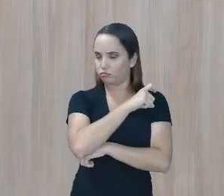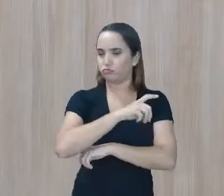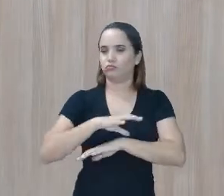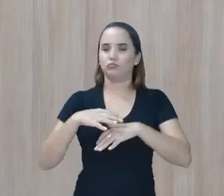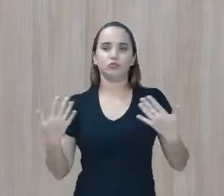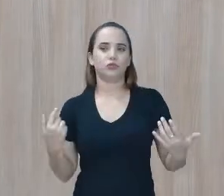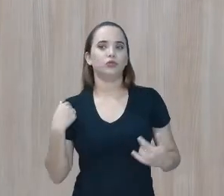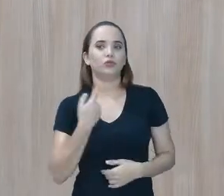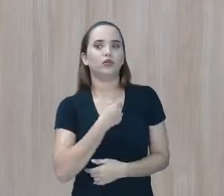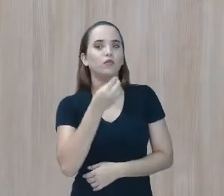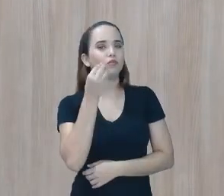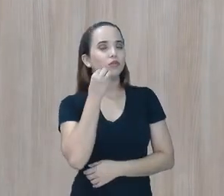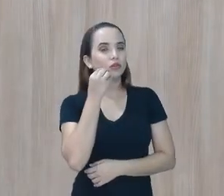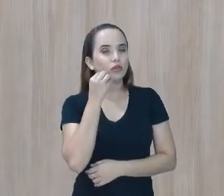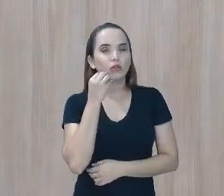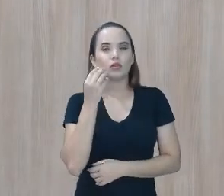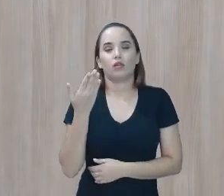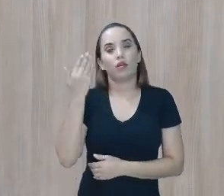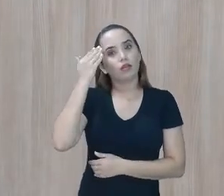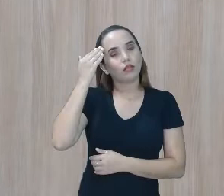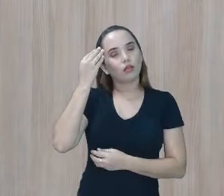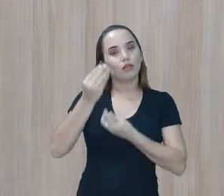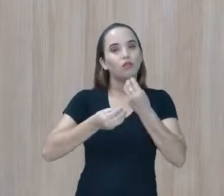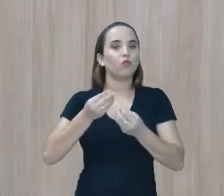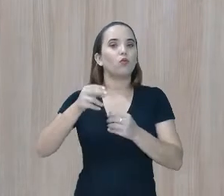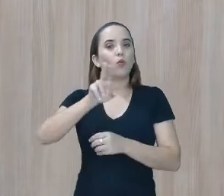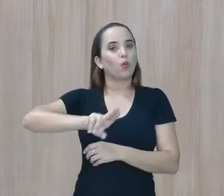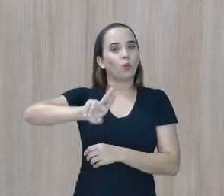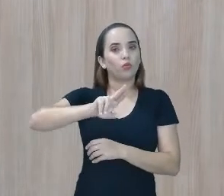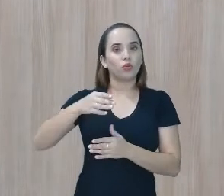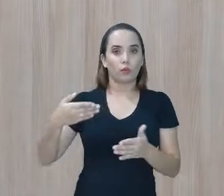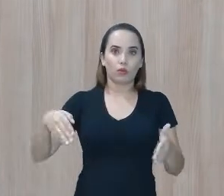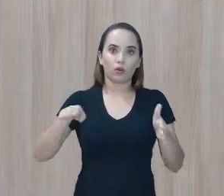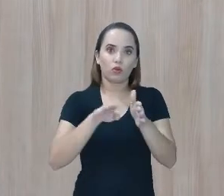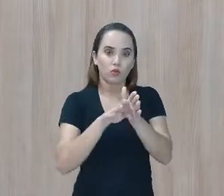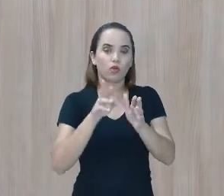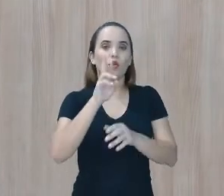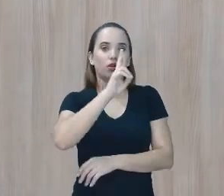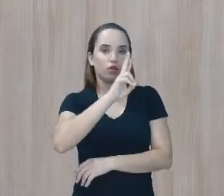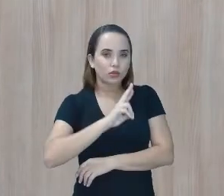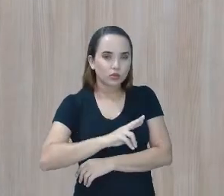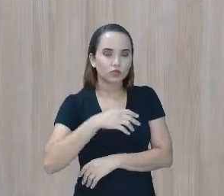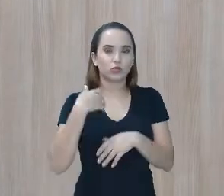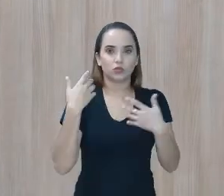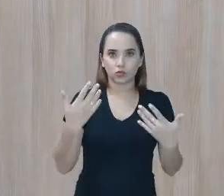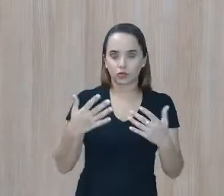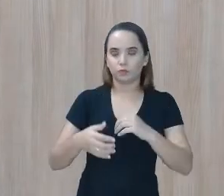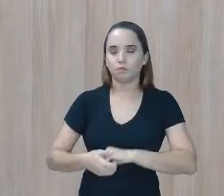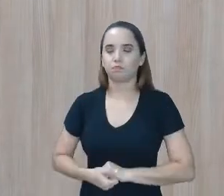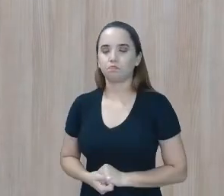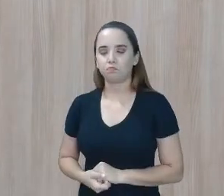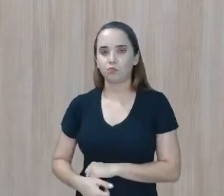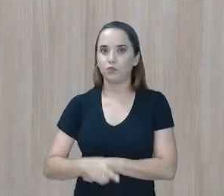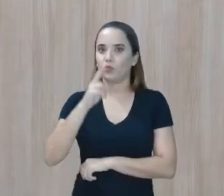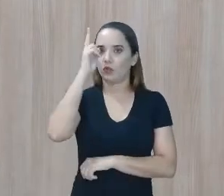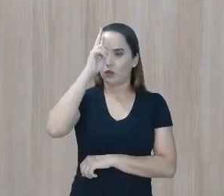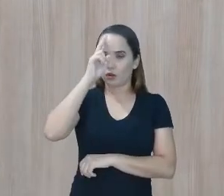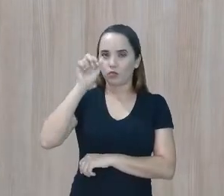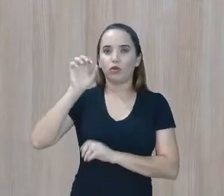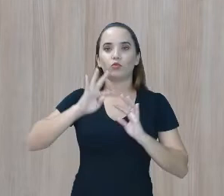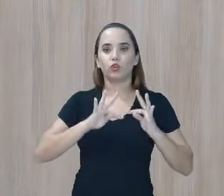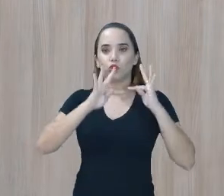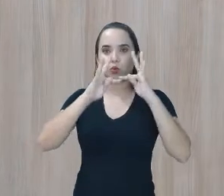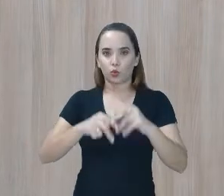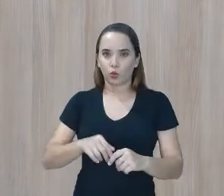que é que a gente vai usar como ferramentas para chegar a esses resultados, tá certo? Então, lembrando que todas as imagens e todas